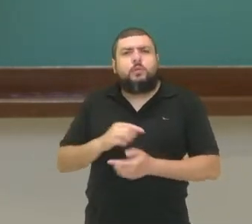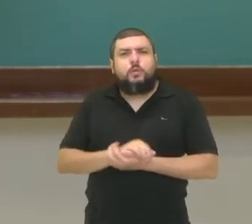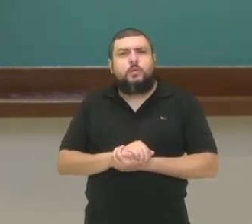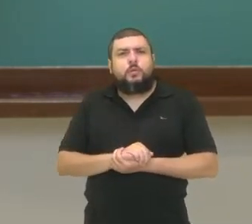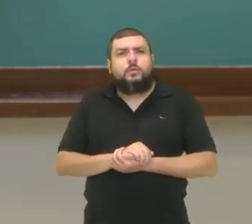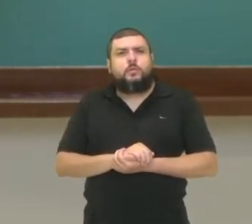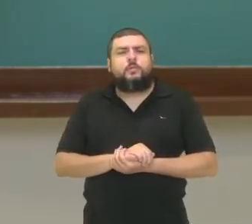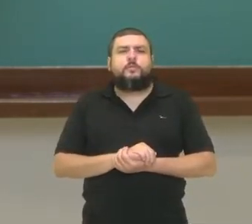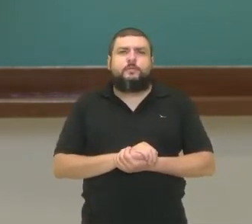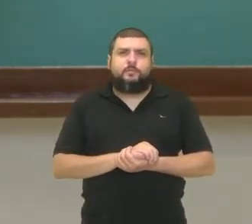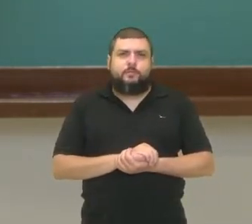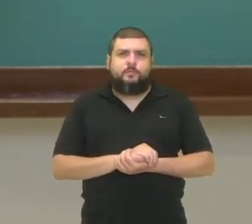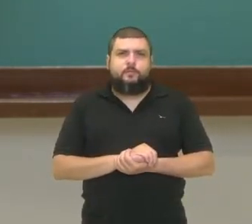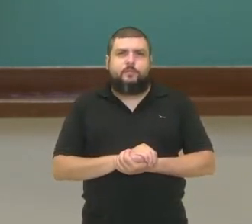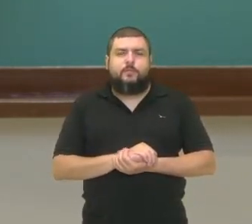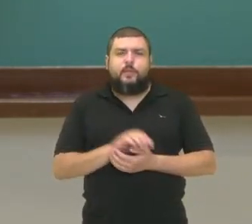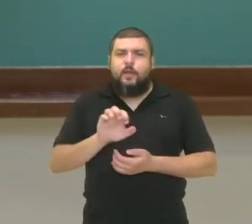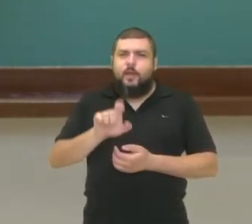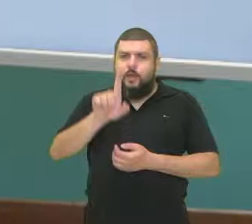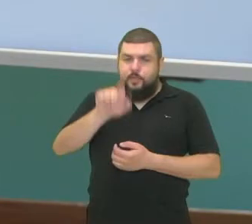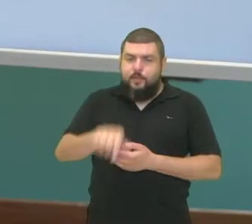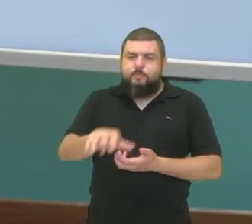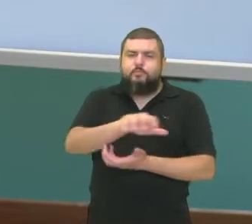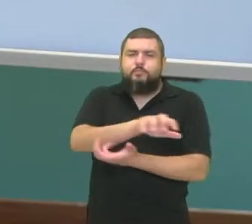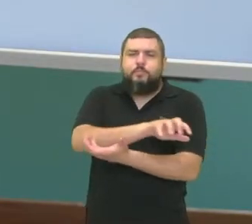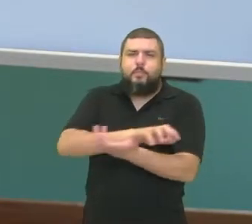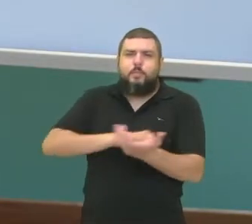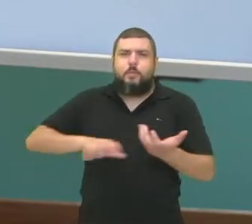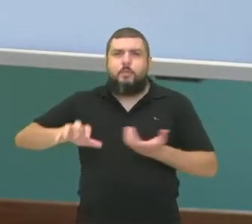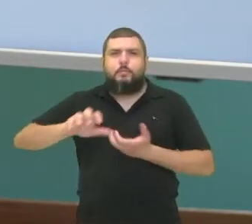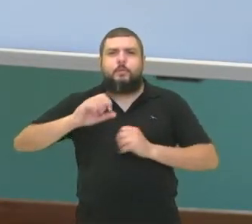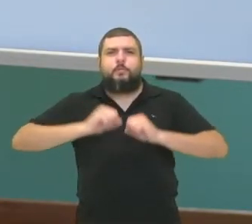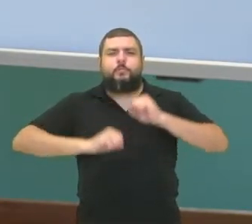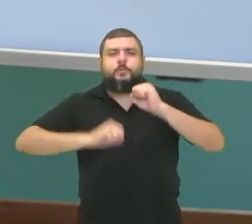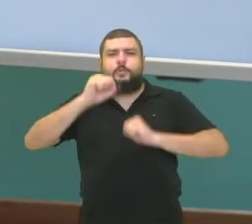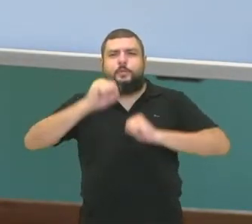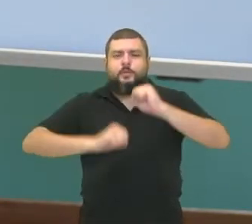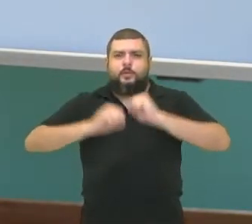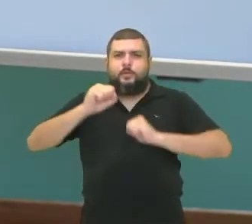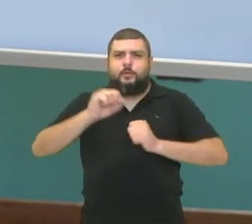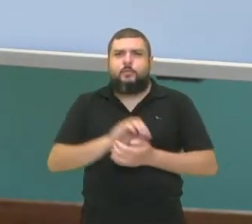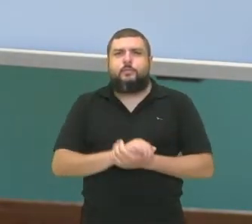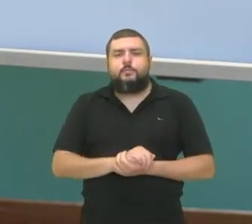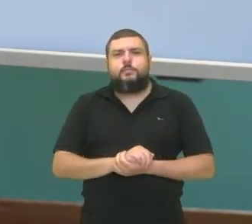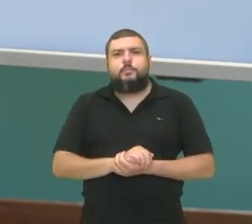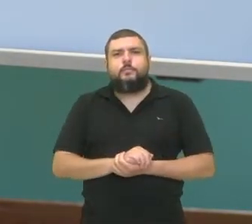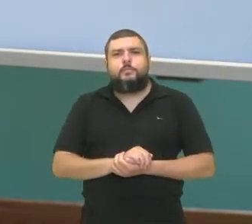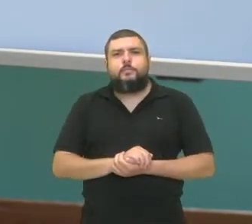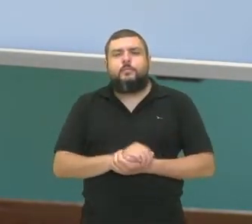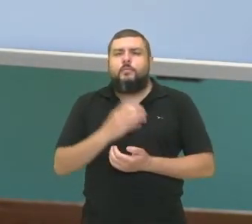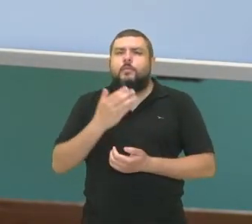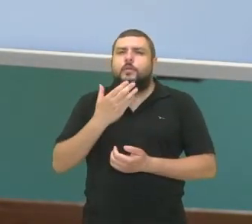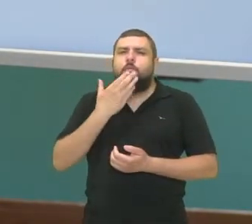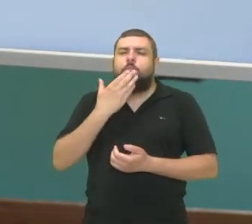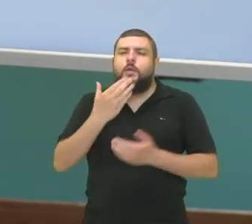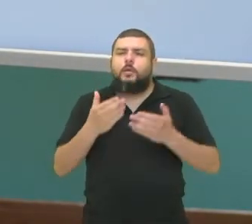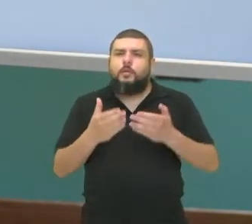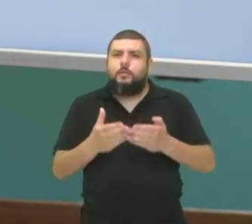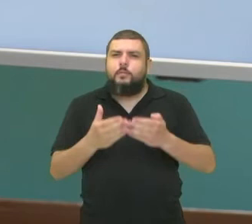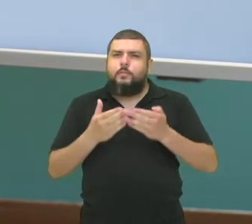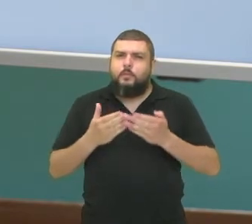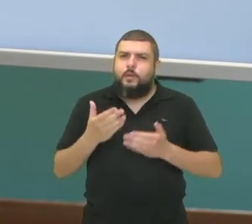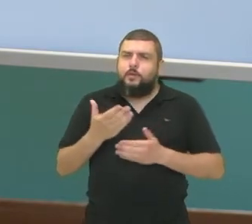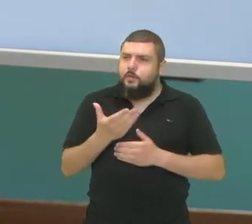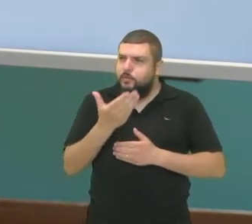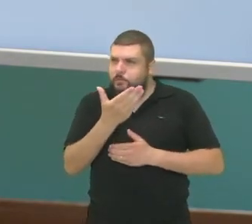nossa aula, com a Revolução Industrial. Então aqui eu peço licença para os nossos colegas de história